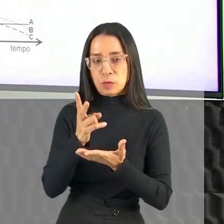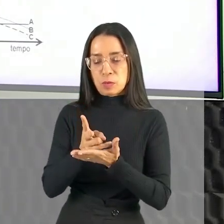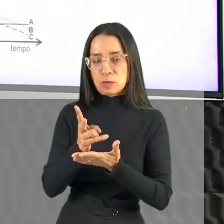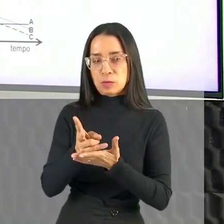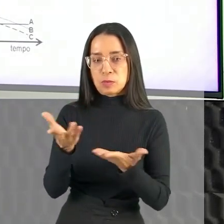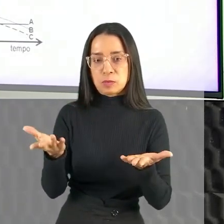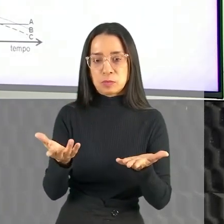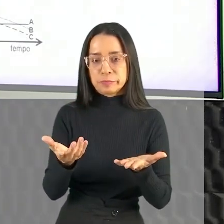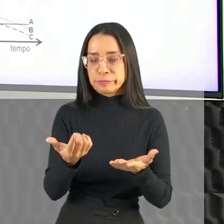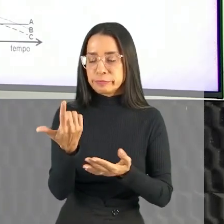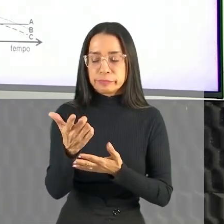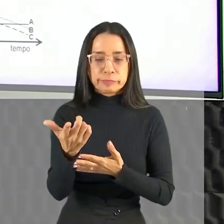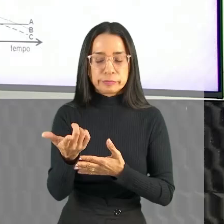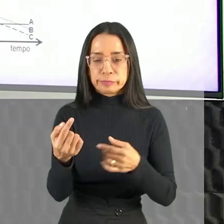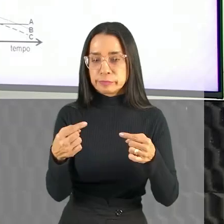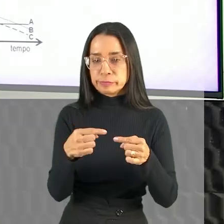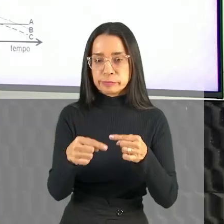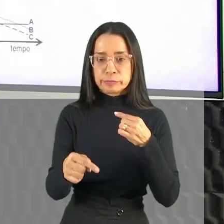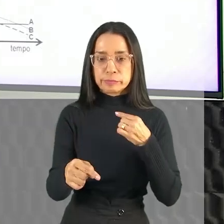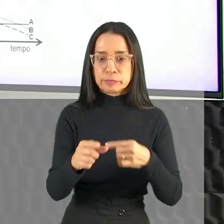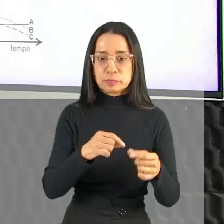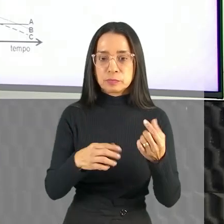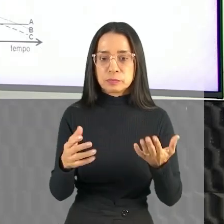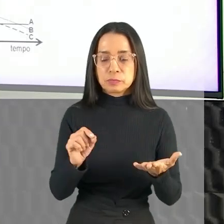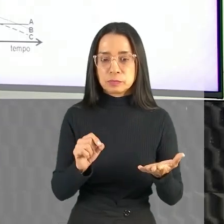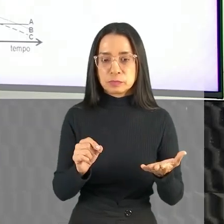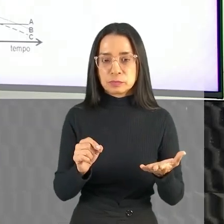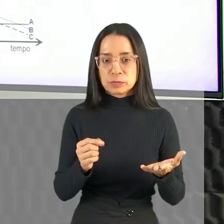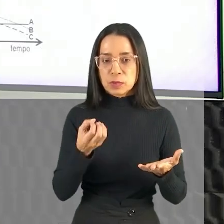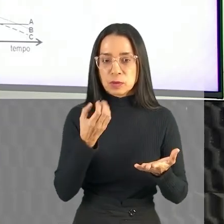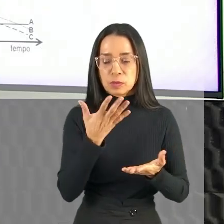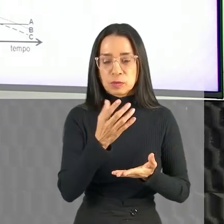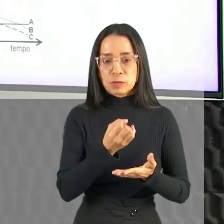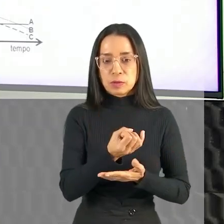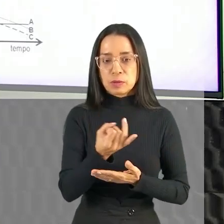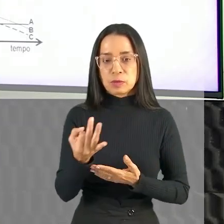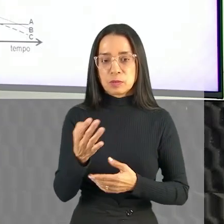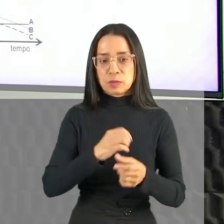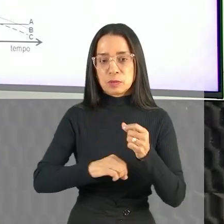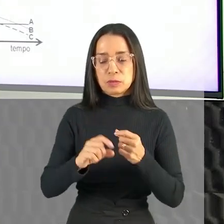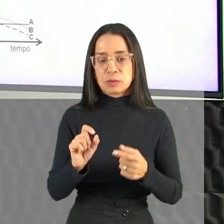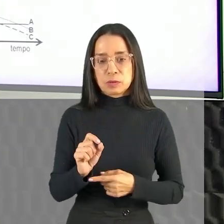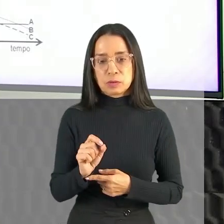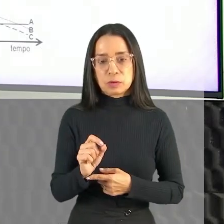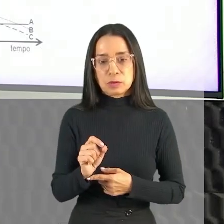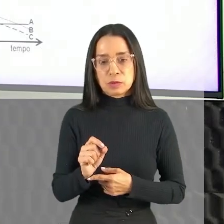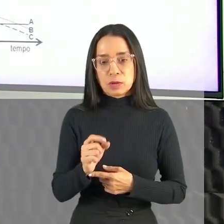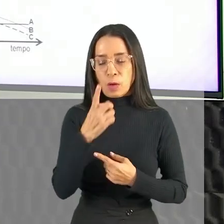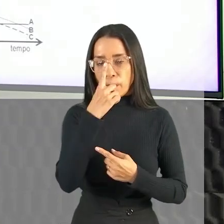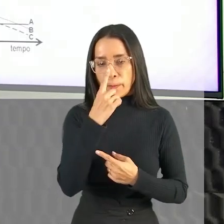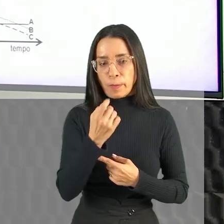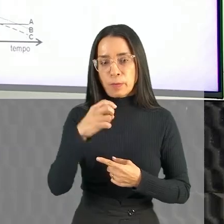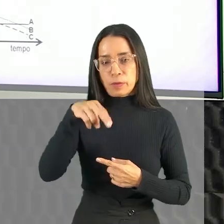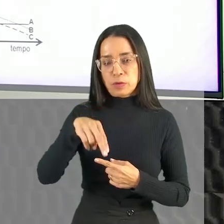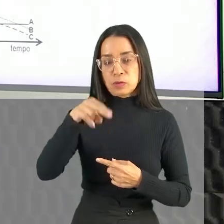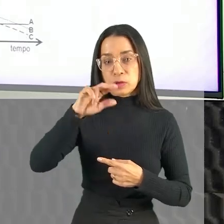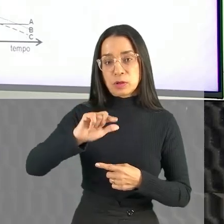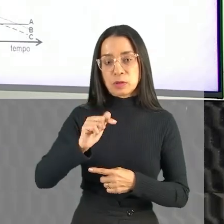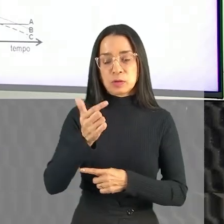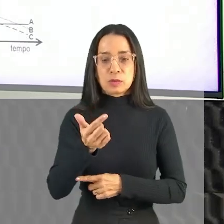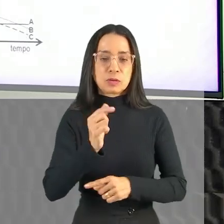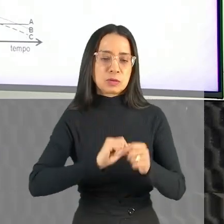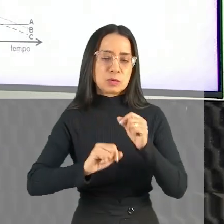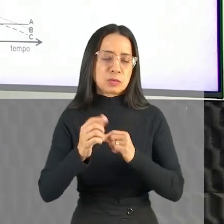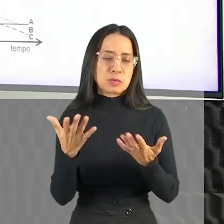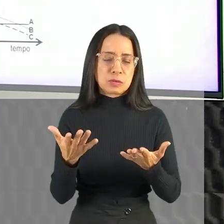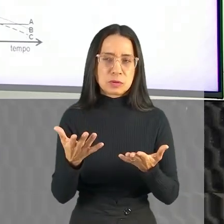Então, isso aqui também não faz sentido, né? Tudo bem que a quantidade de poluente caindo, a quantidade de